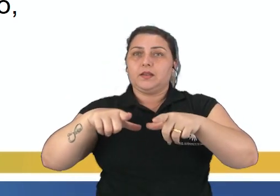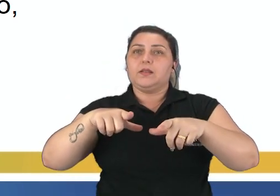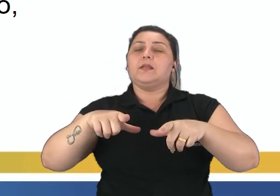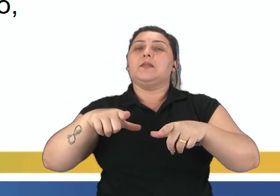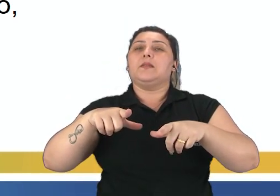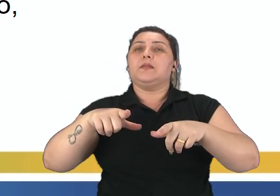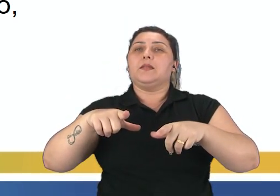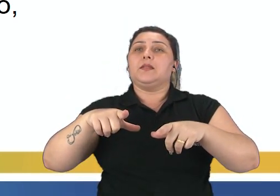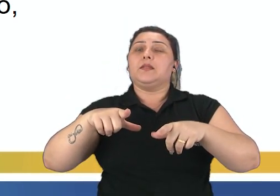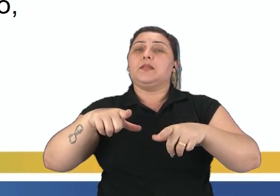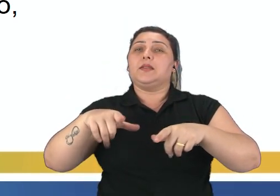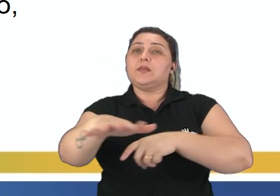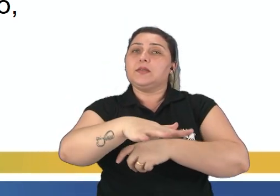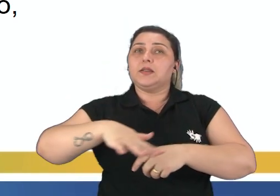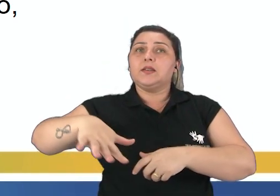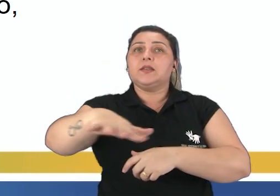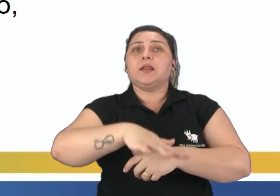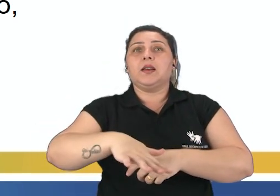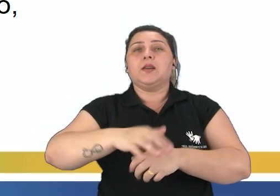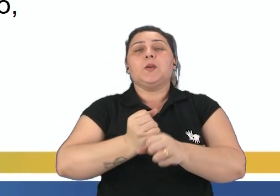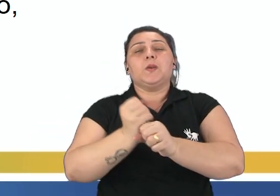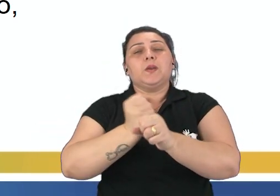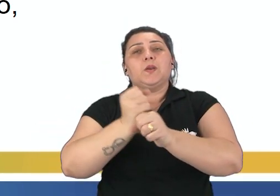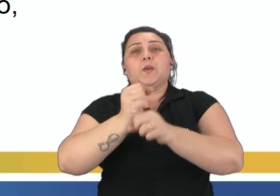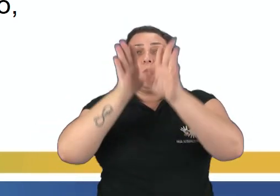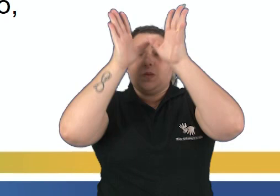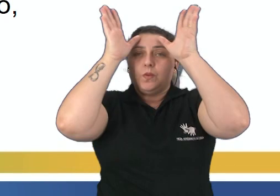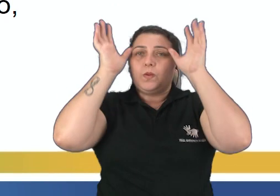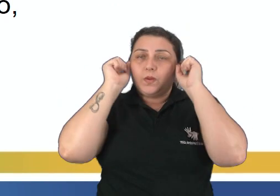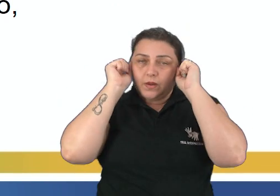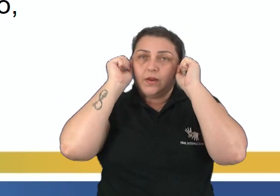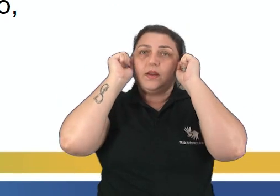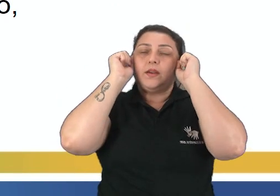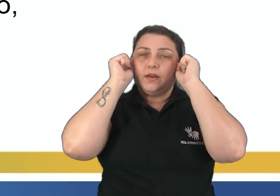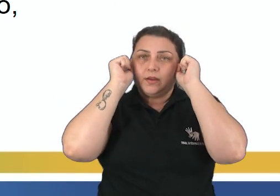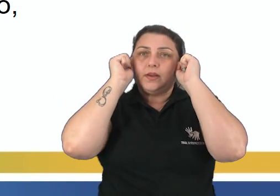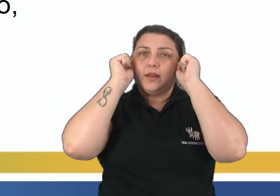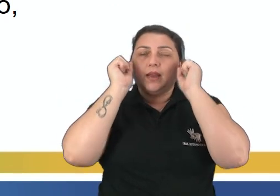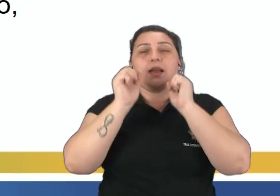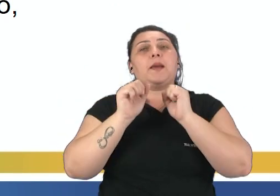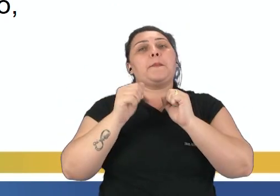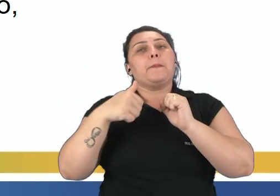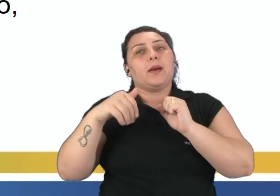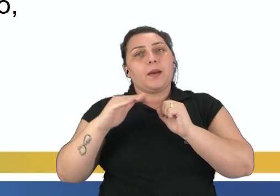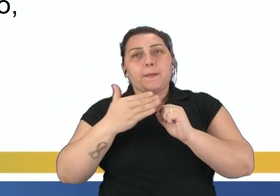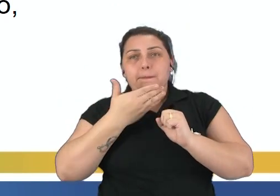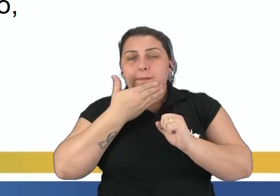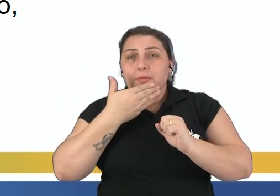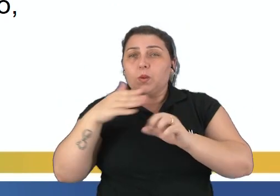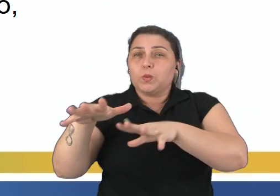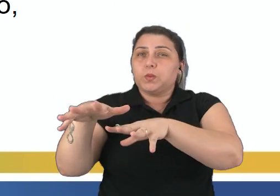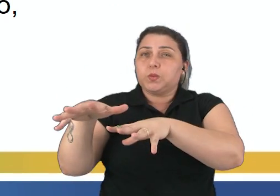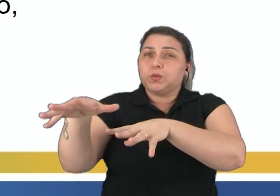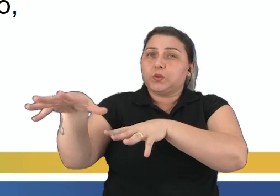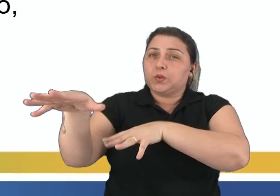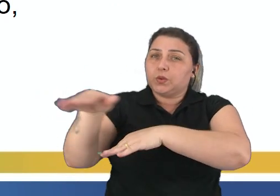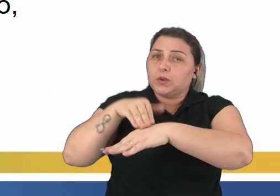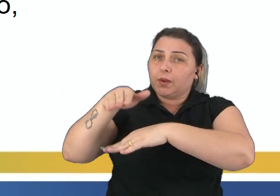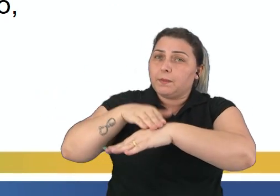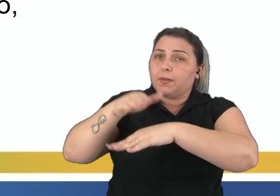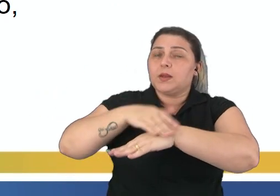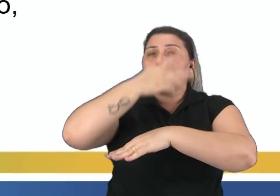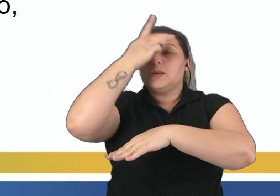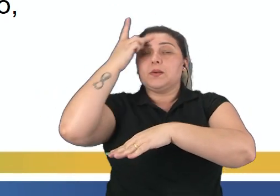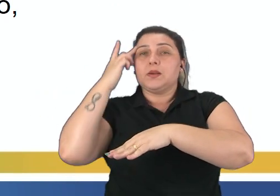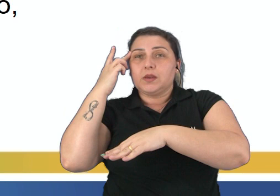soberania. Com o passar dos anos, o Acre foi extraindo cada vez mais pessoas, foi atraindo cada vez